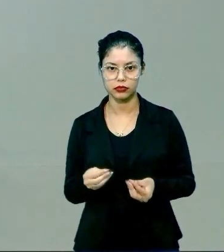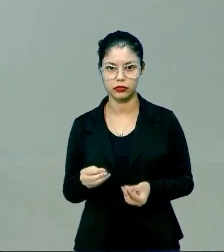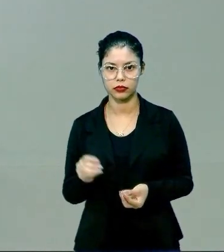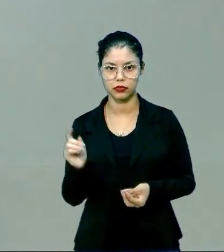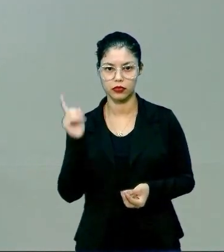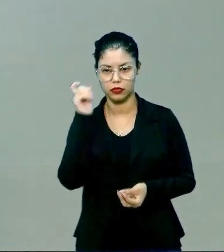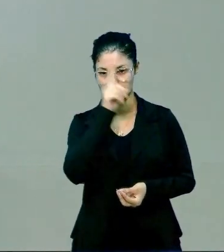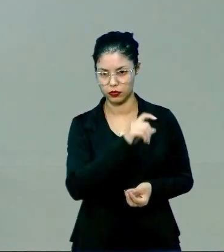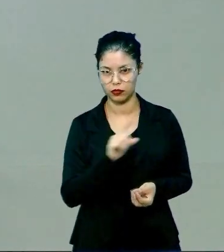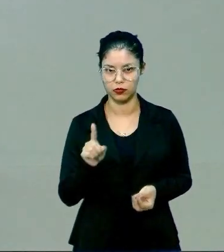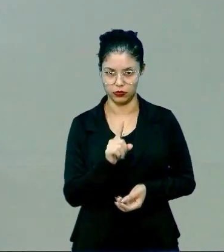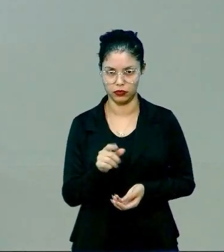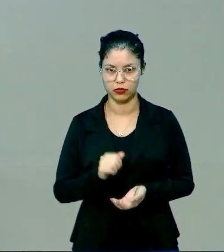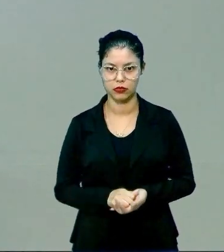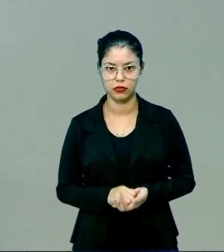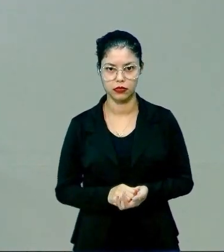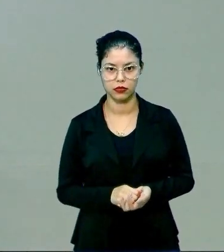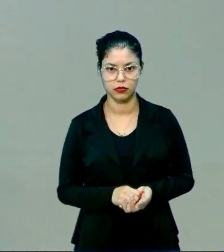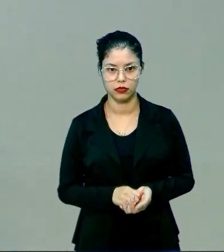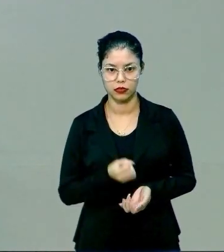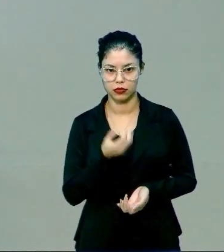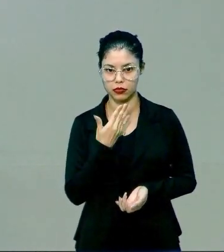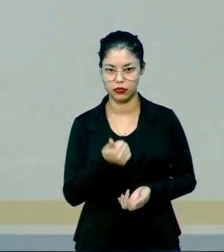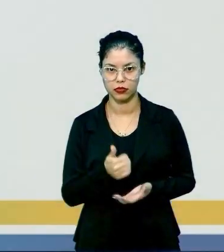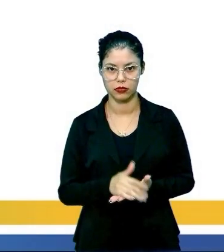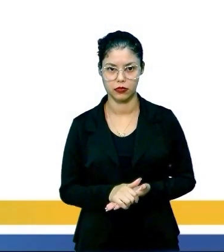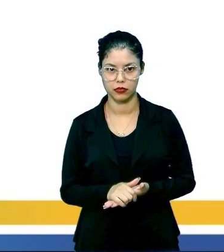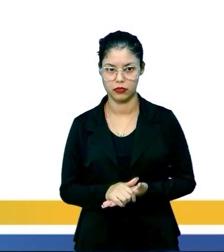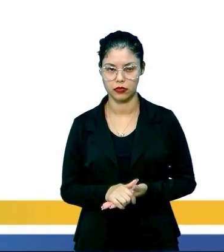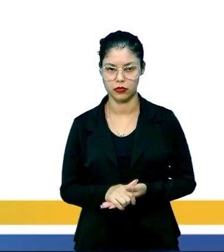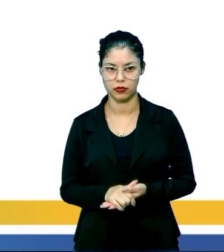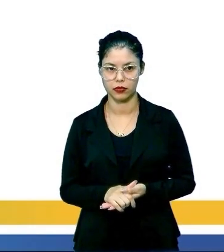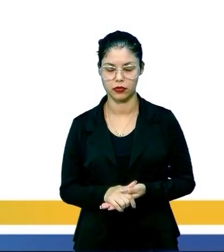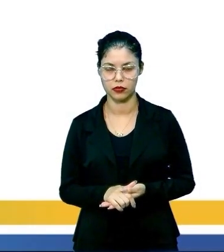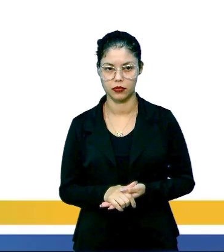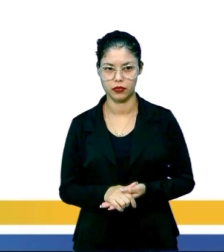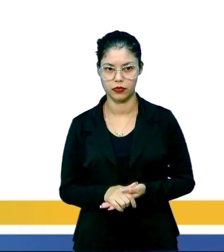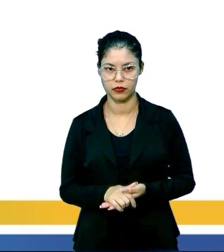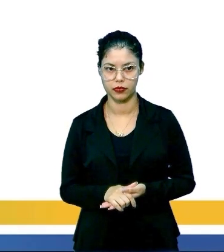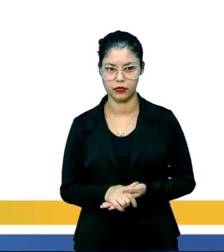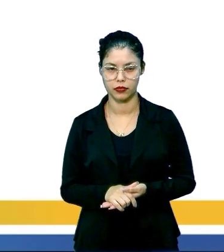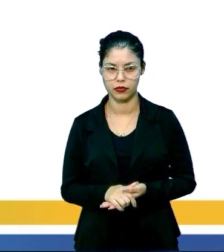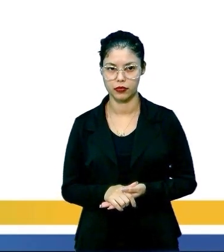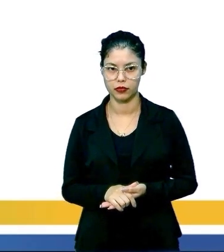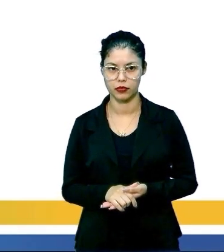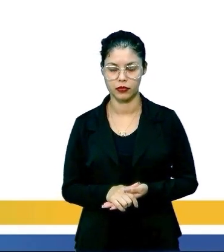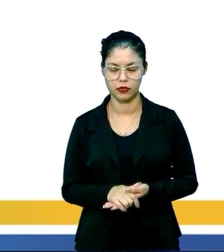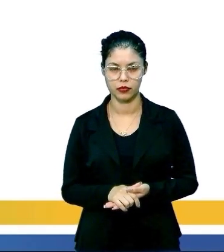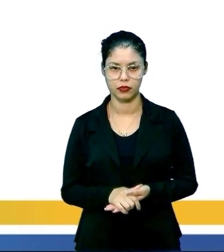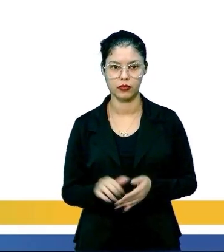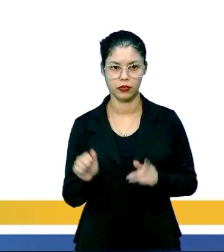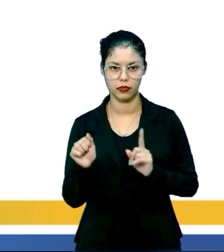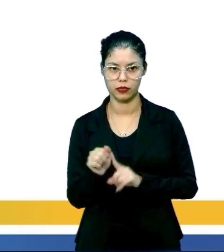tão difícil. Tudo bem? Então vamos lá.